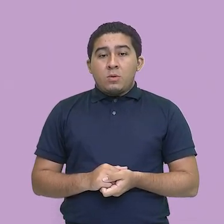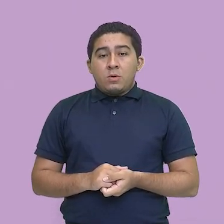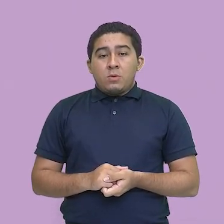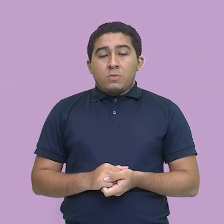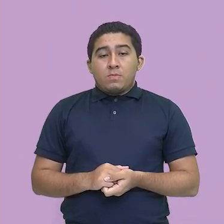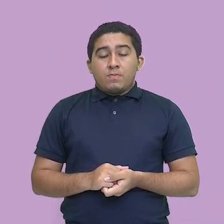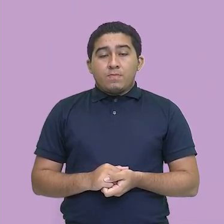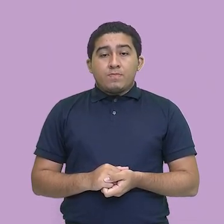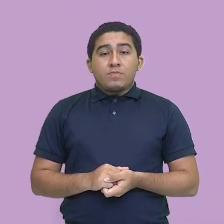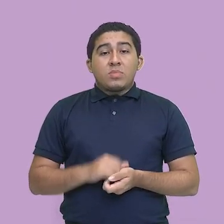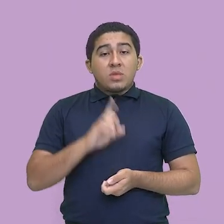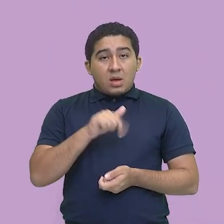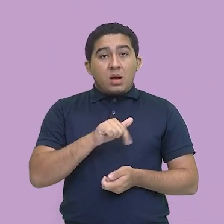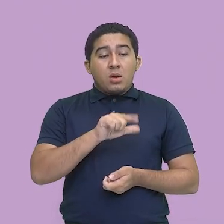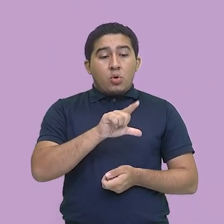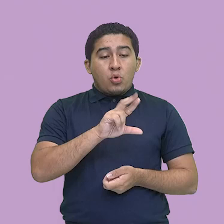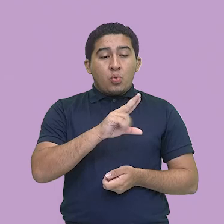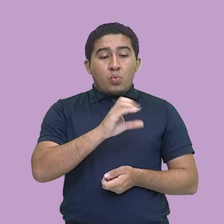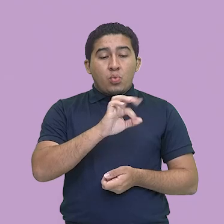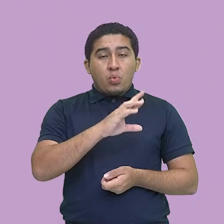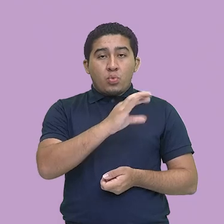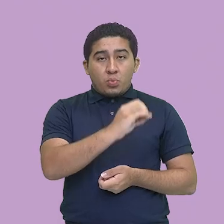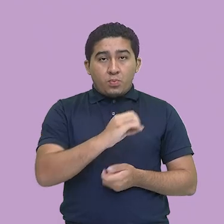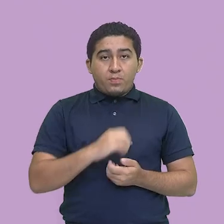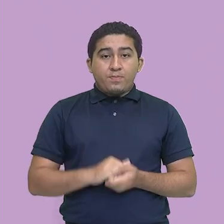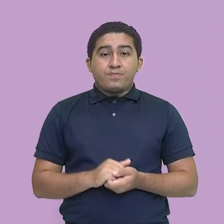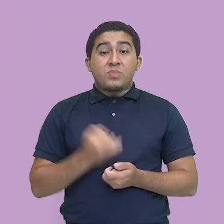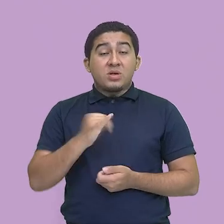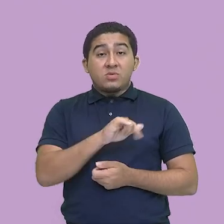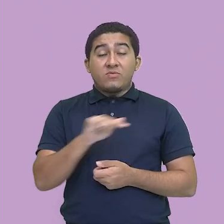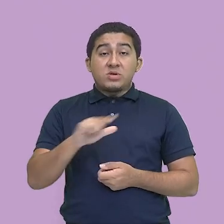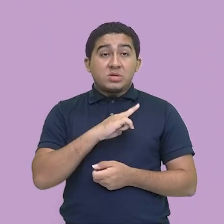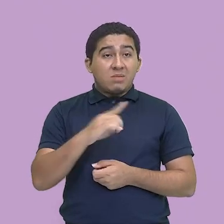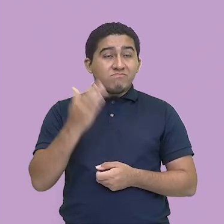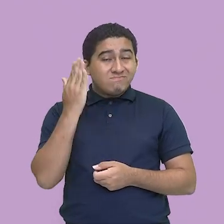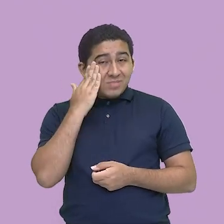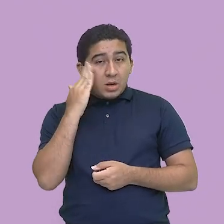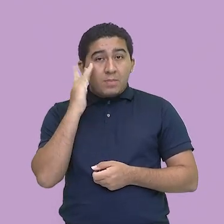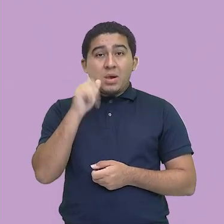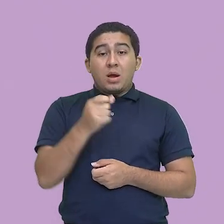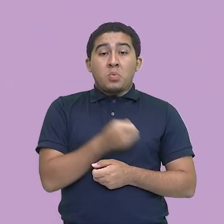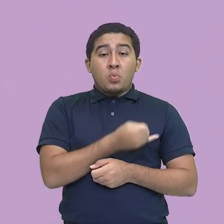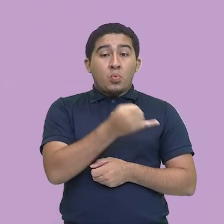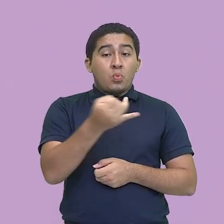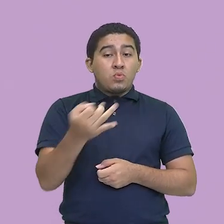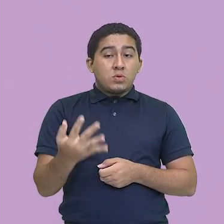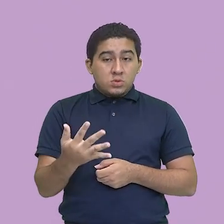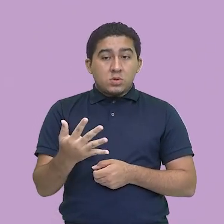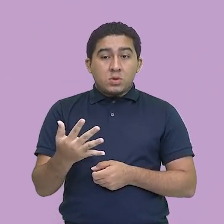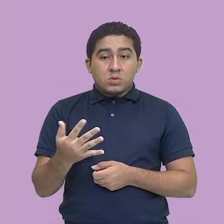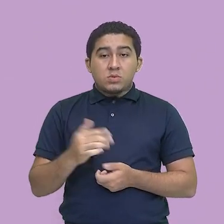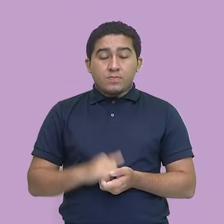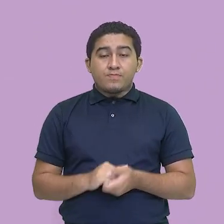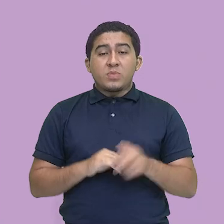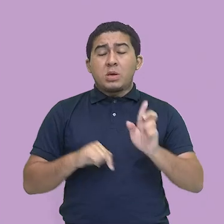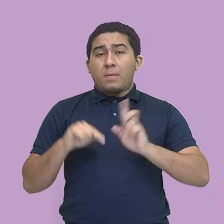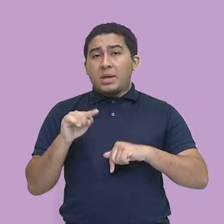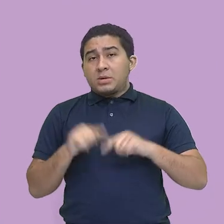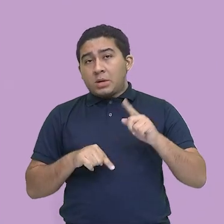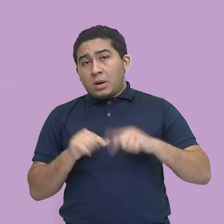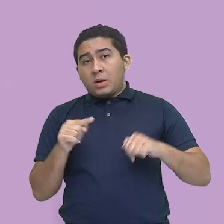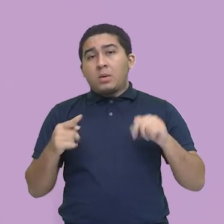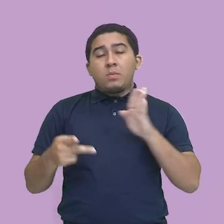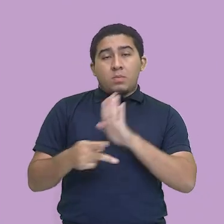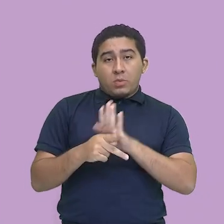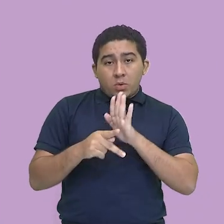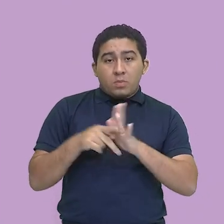o lucro, tá? E quando você ouvir falar em quantidade de produtos,